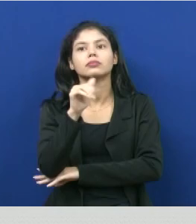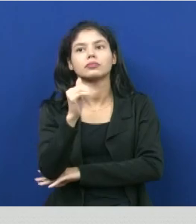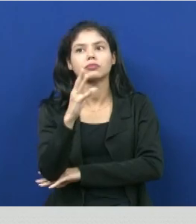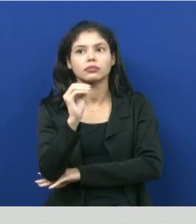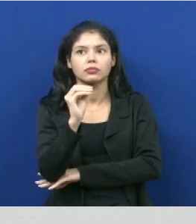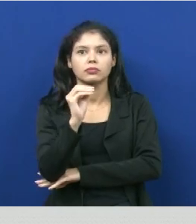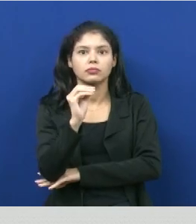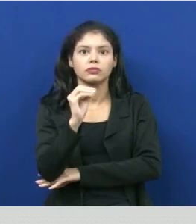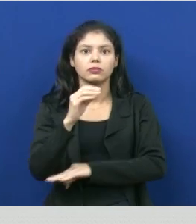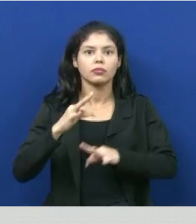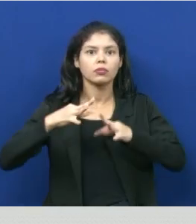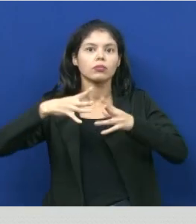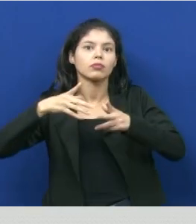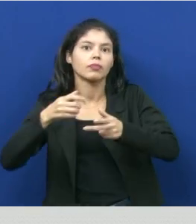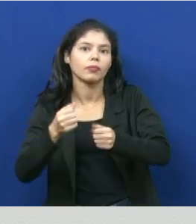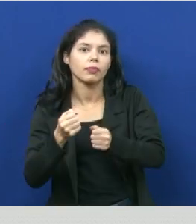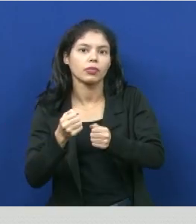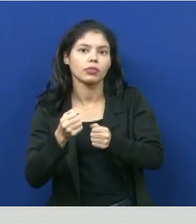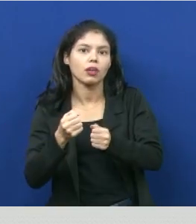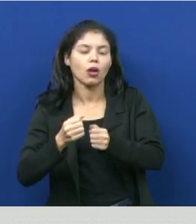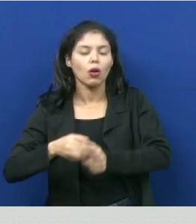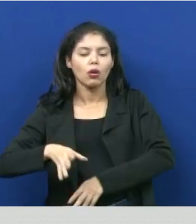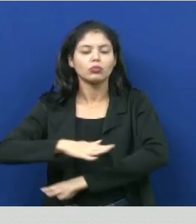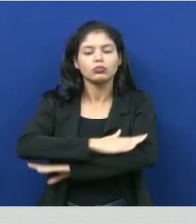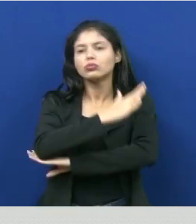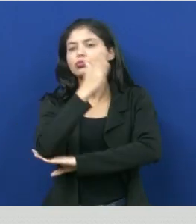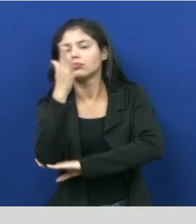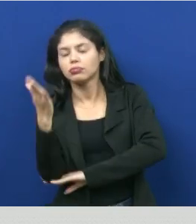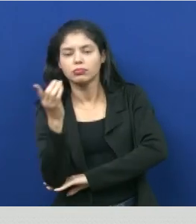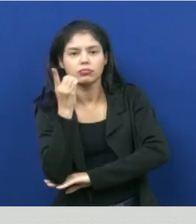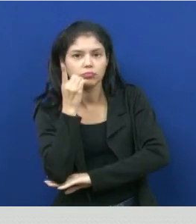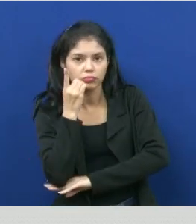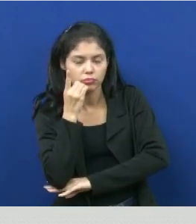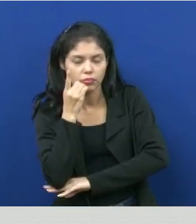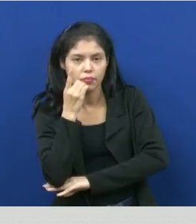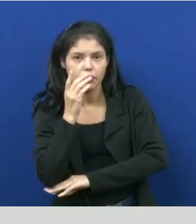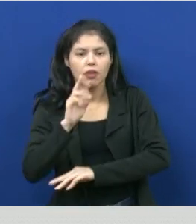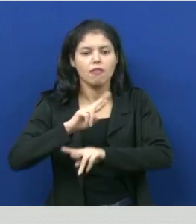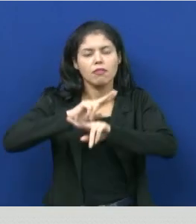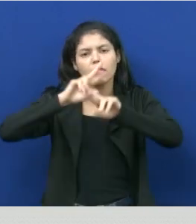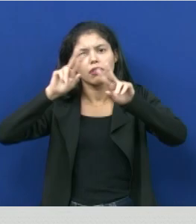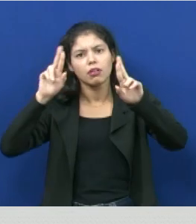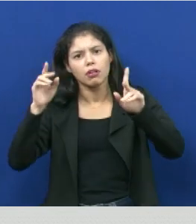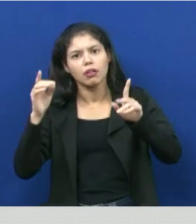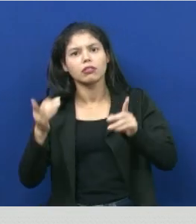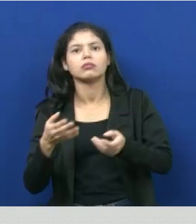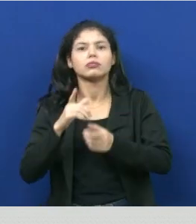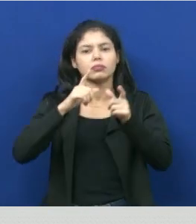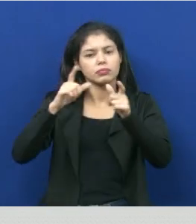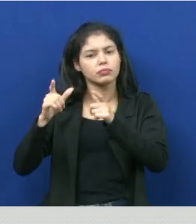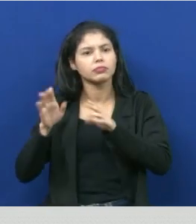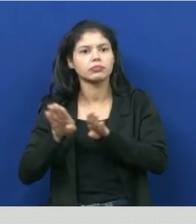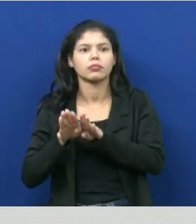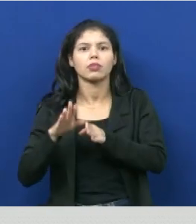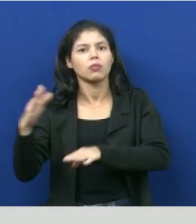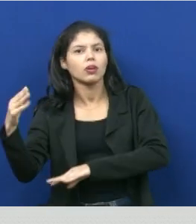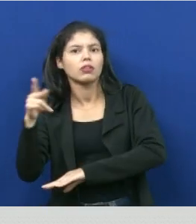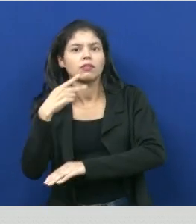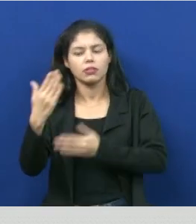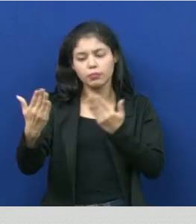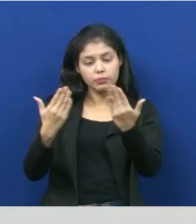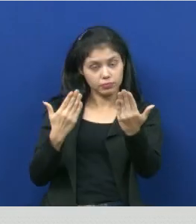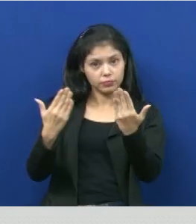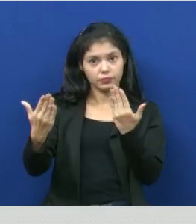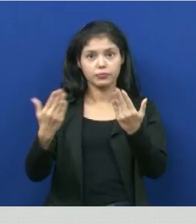está totalmente apresentada na nossa vida diária, através de várias comparações. E quando fazemos essas